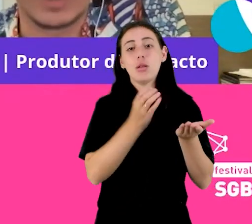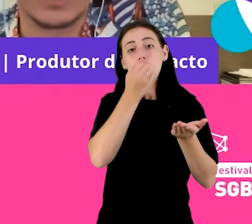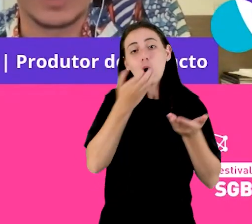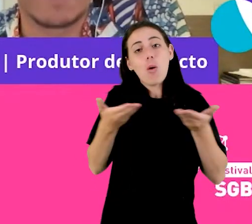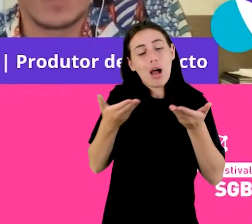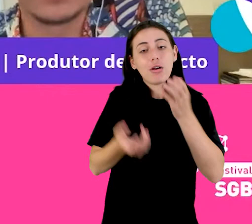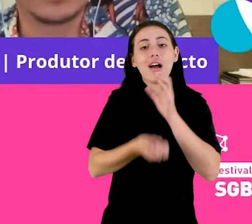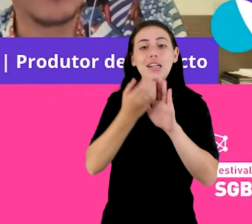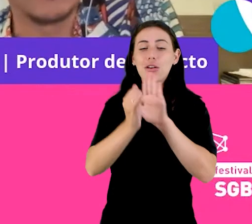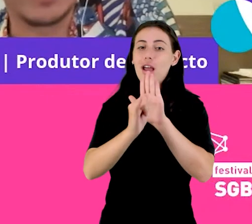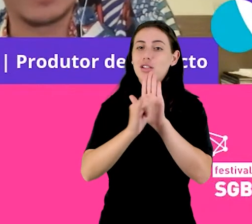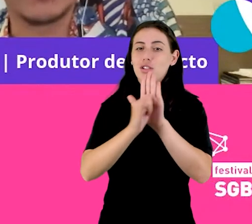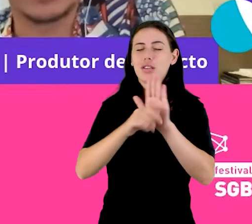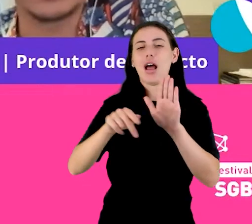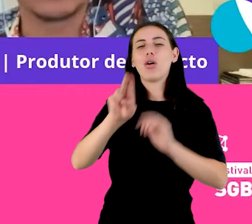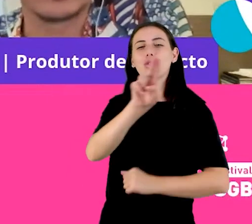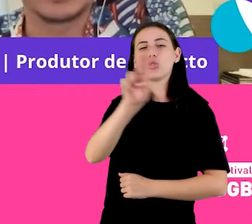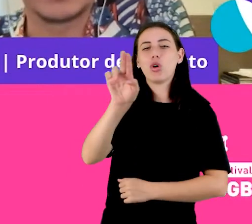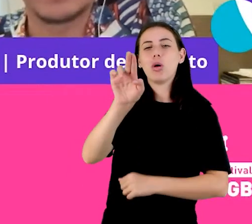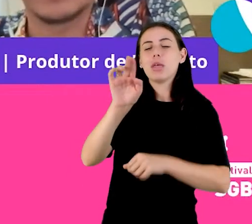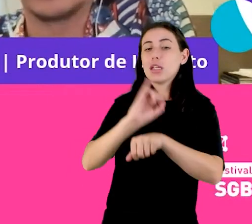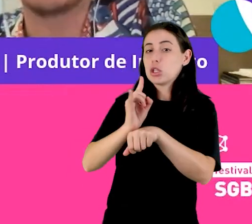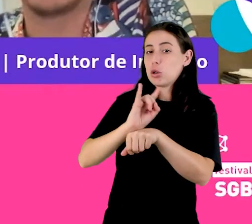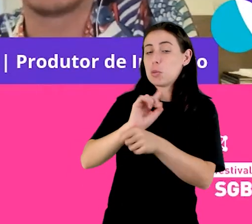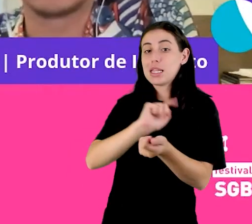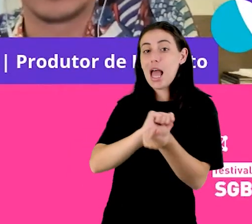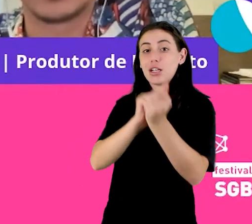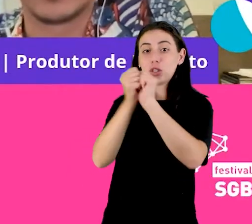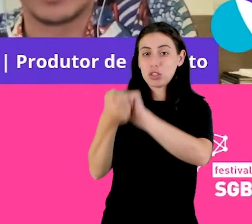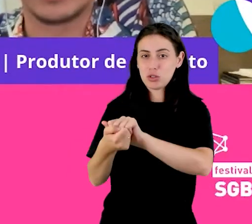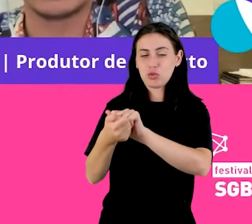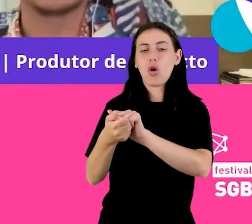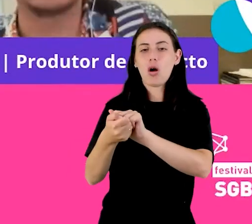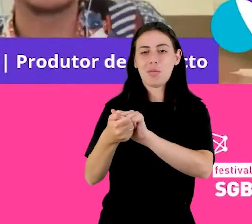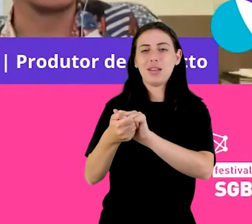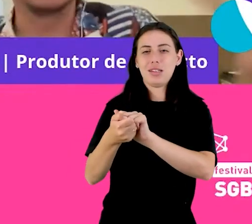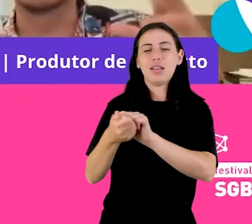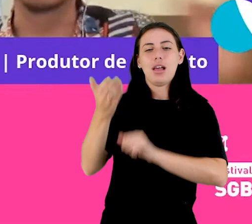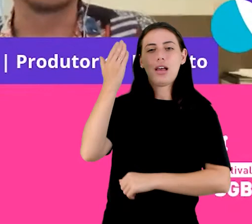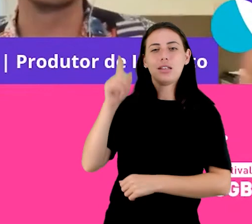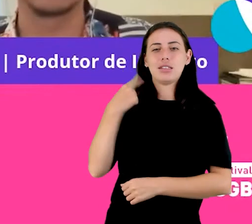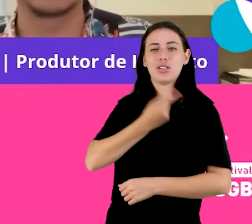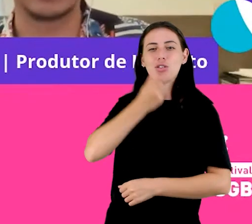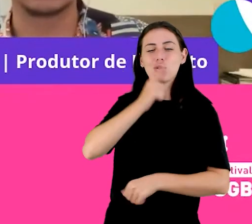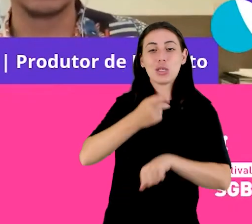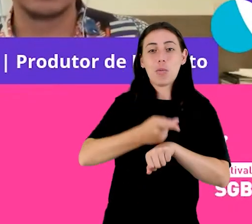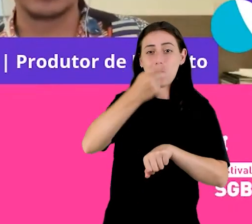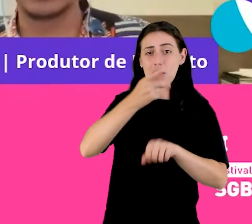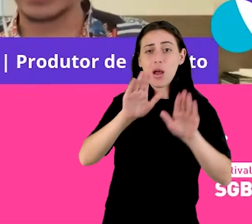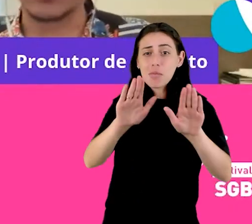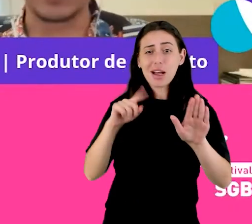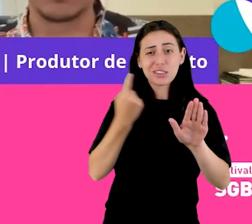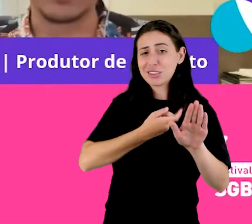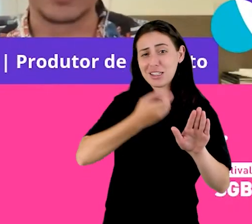está acontecendo, né? Só que é muito fundamental que a gente consiga também adaptar algumas coisas, porque as realidades não são iguais em todos os países.